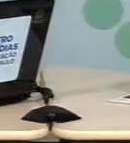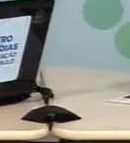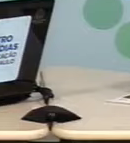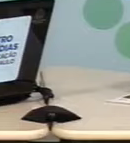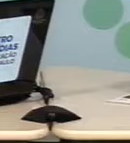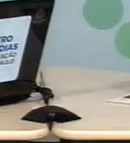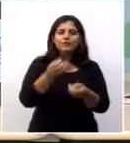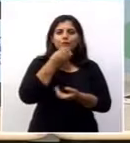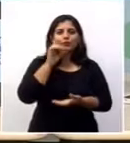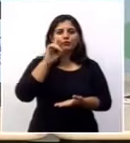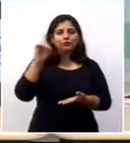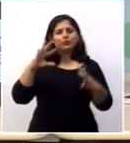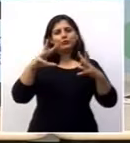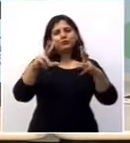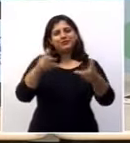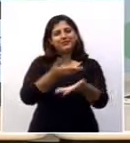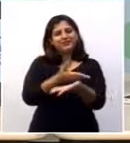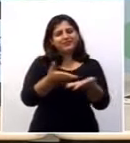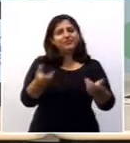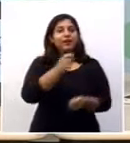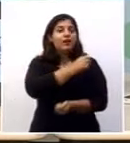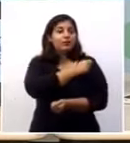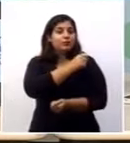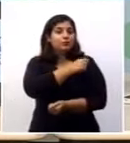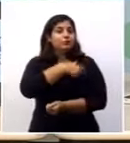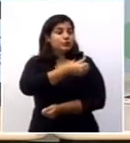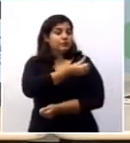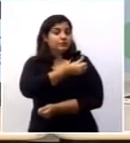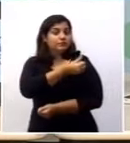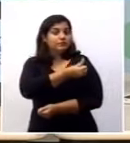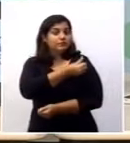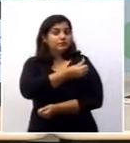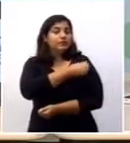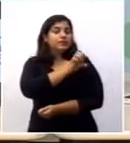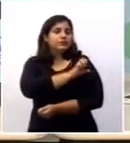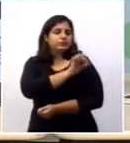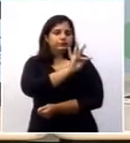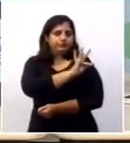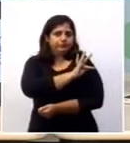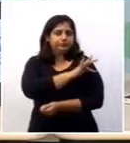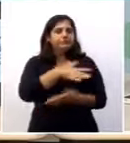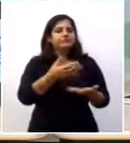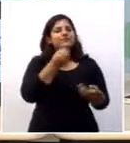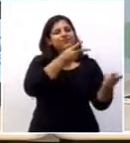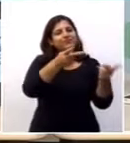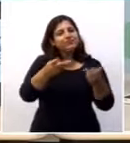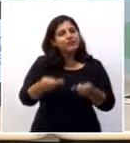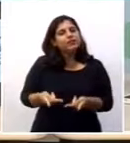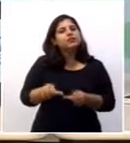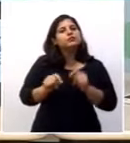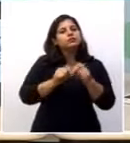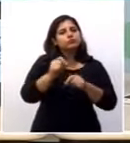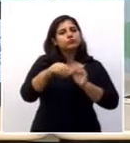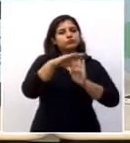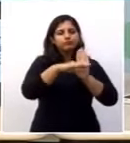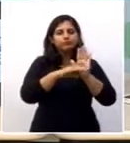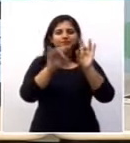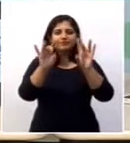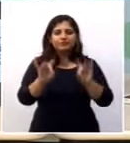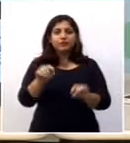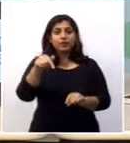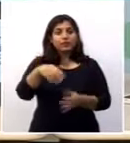Olá, bom dia a todos, os alunos da sexta série do Ensino Fundamental. Sejam bem-vindos à nossa programação especial